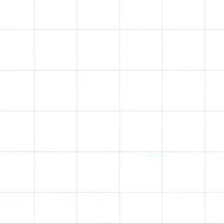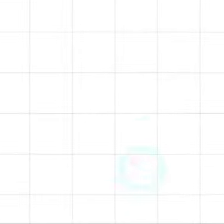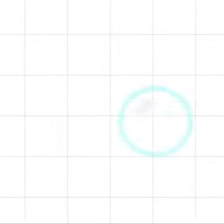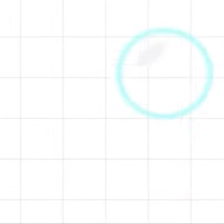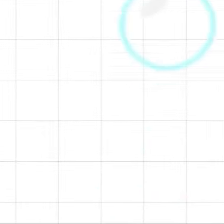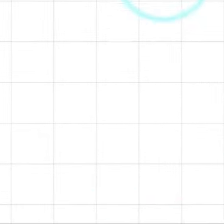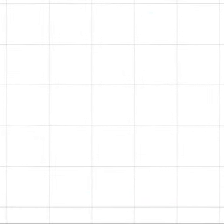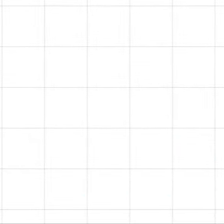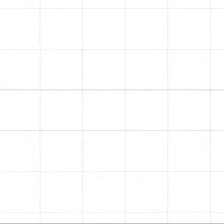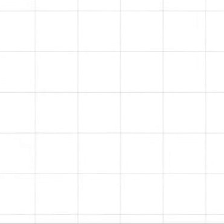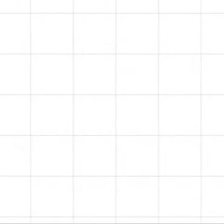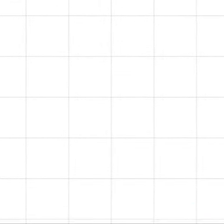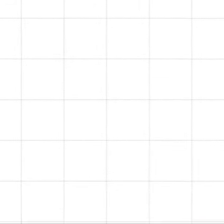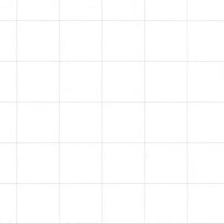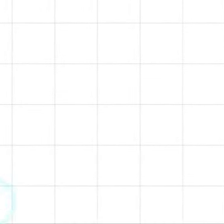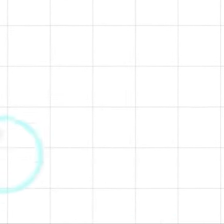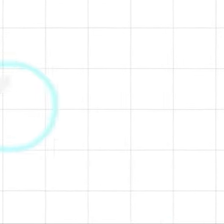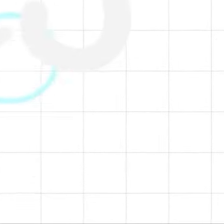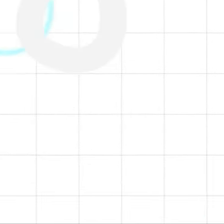C